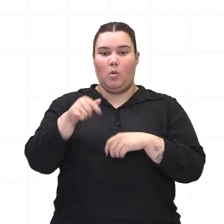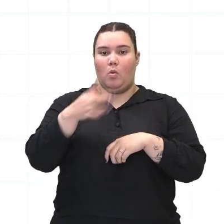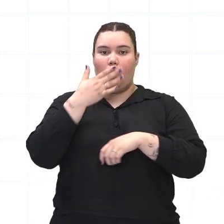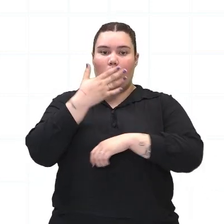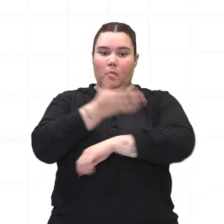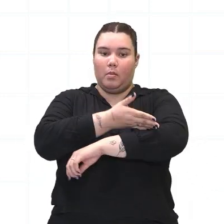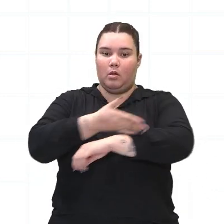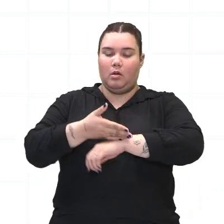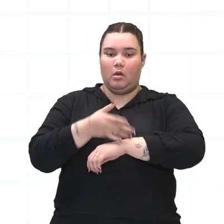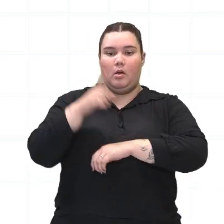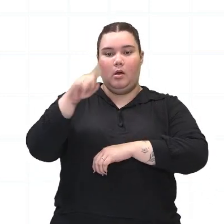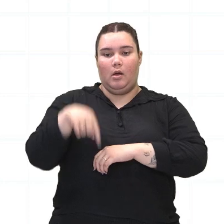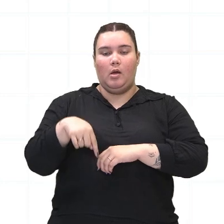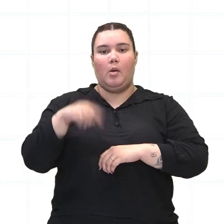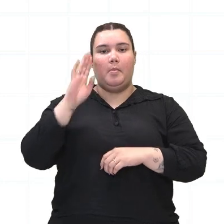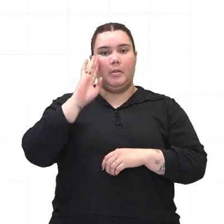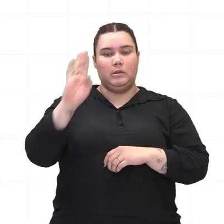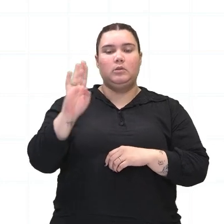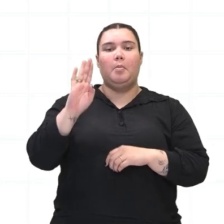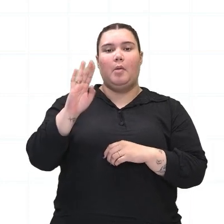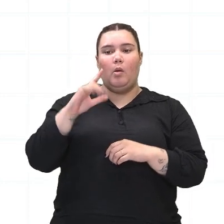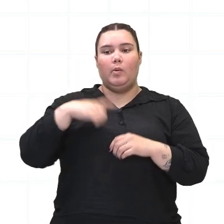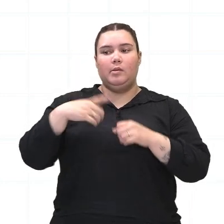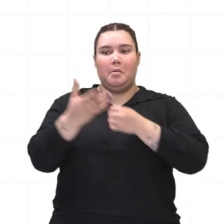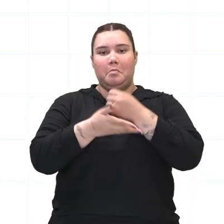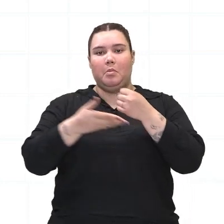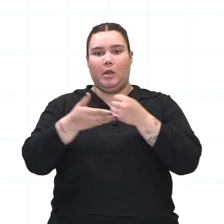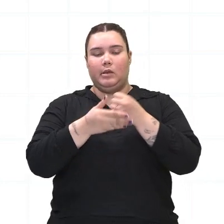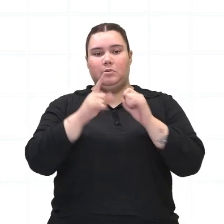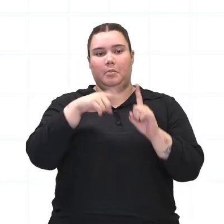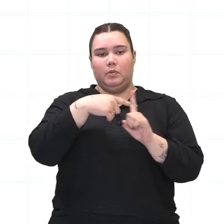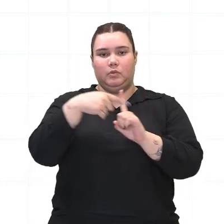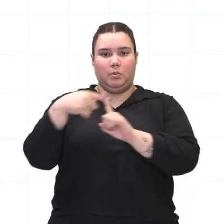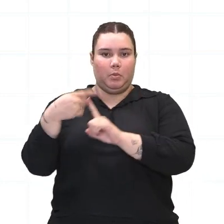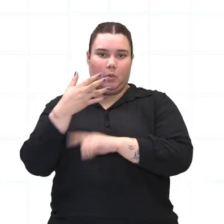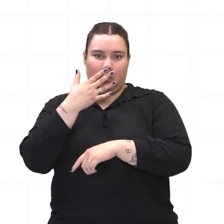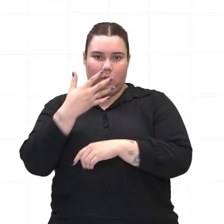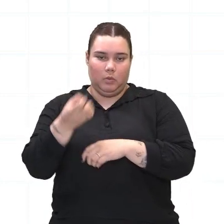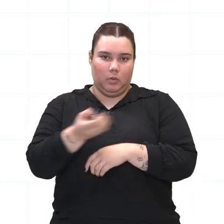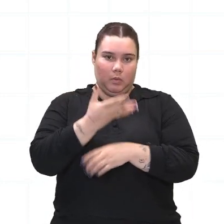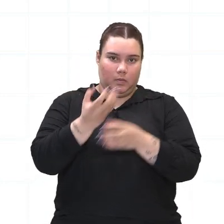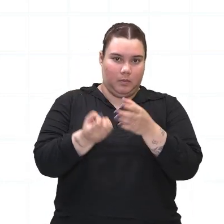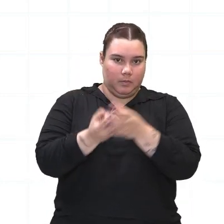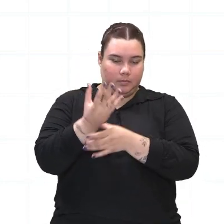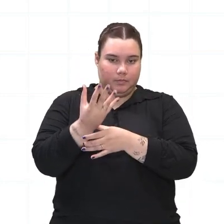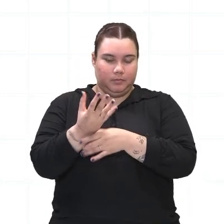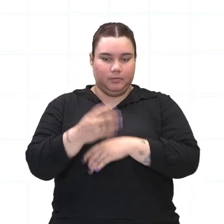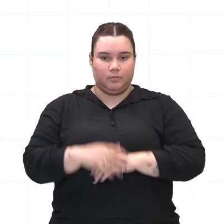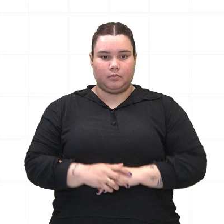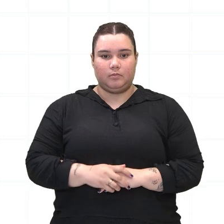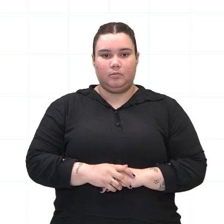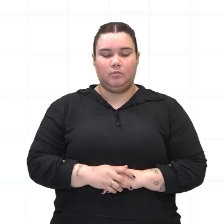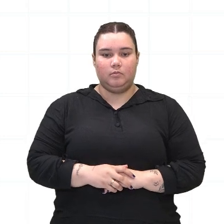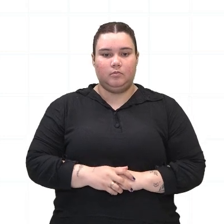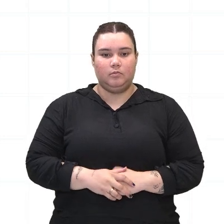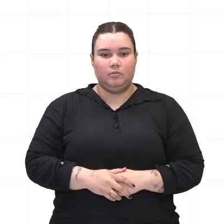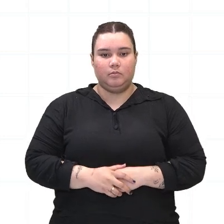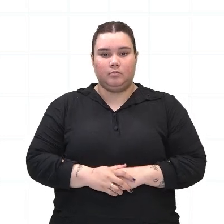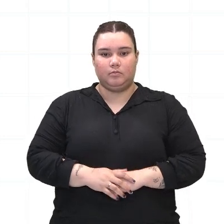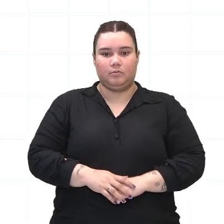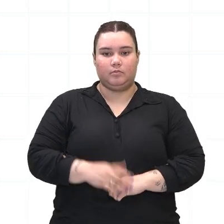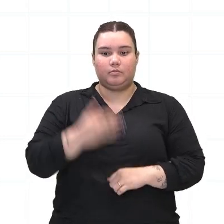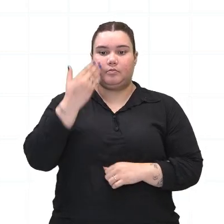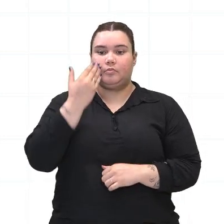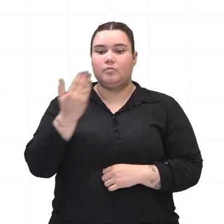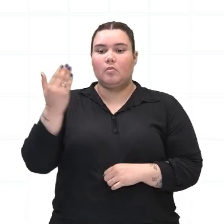obtido como a soma de todas as cores. Enquanto nesse outro esquema, vamos perceber